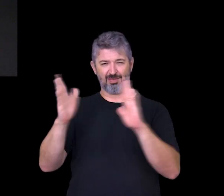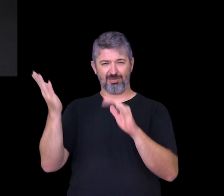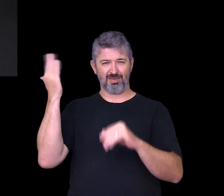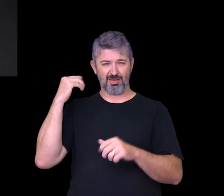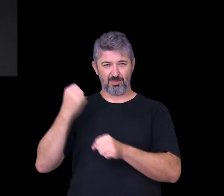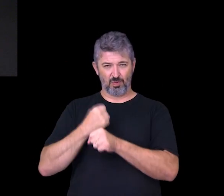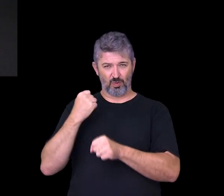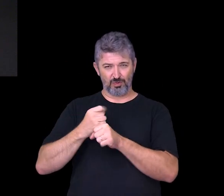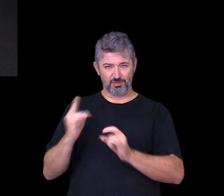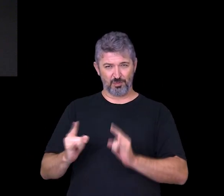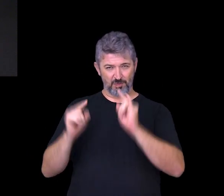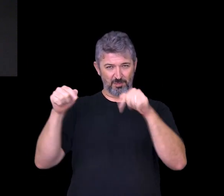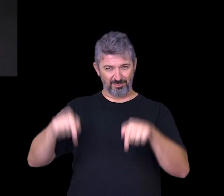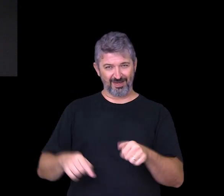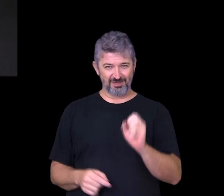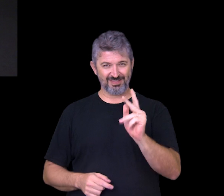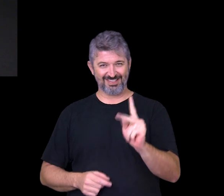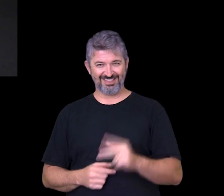prédio.